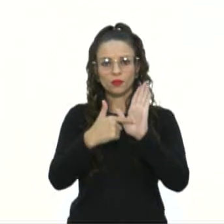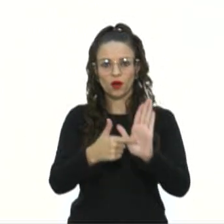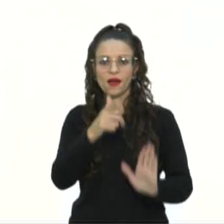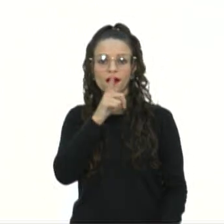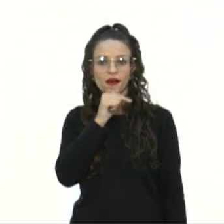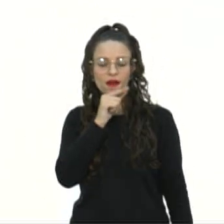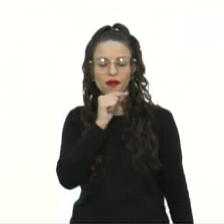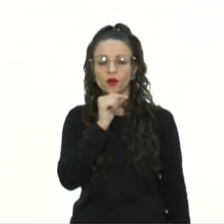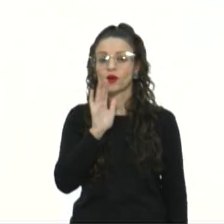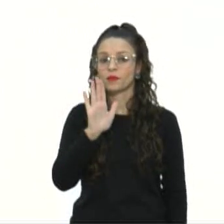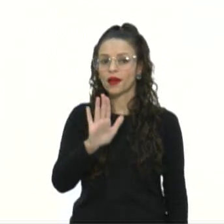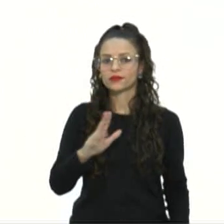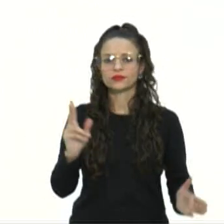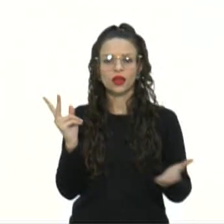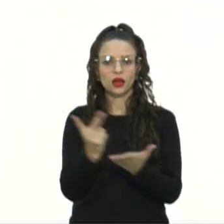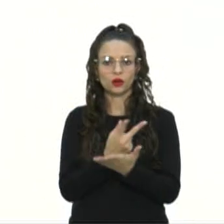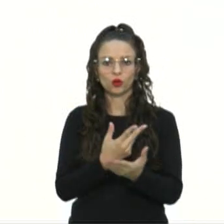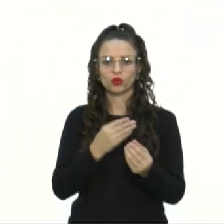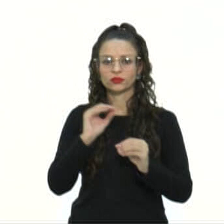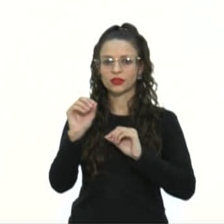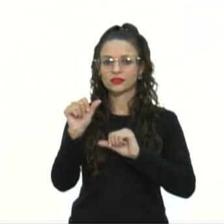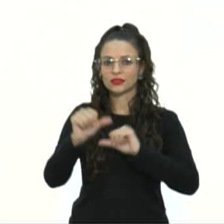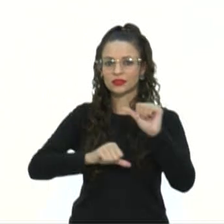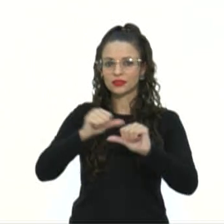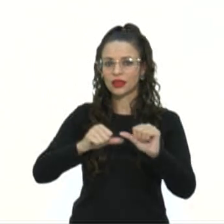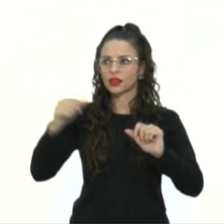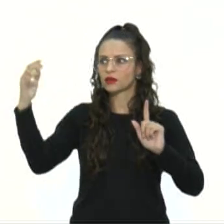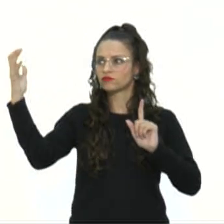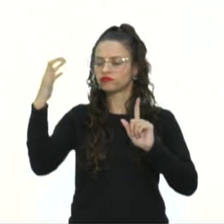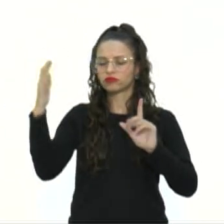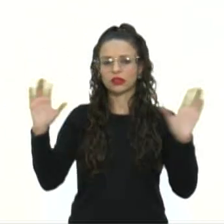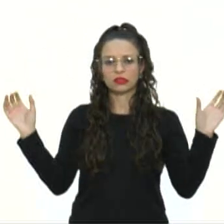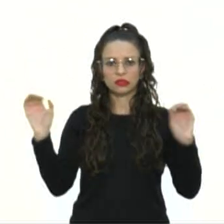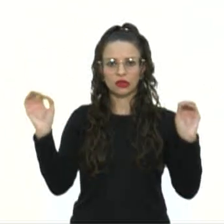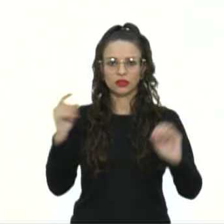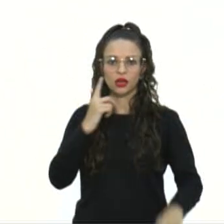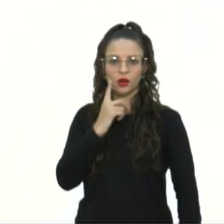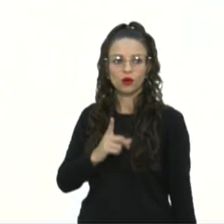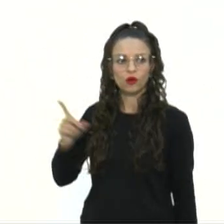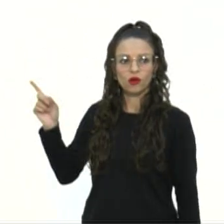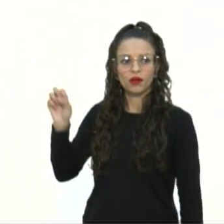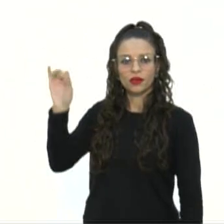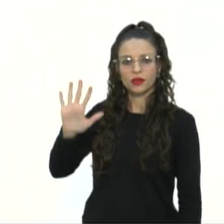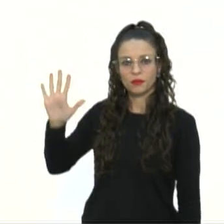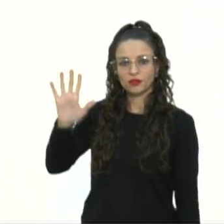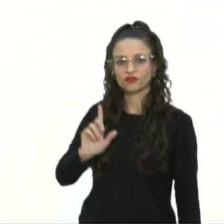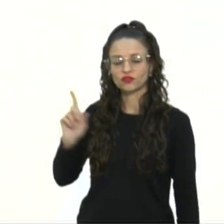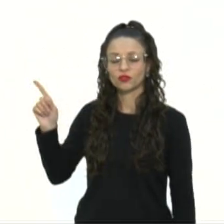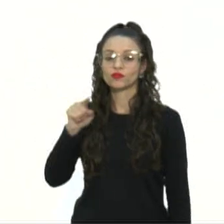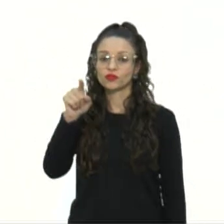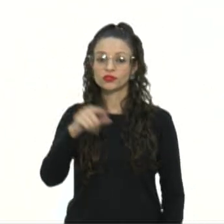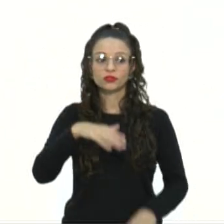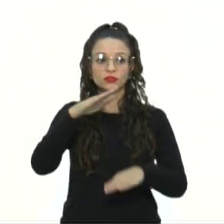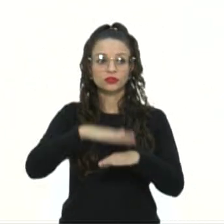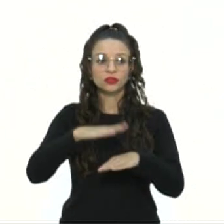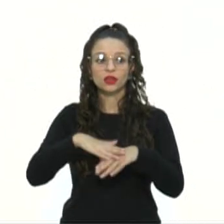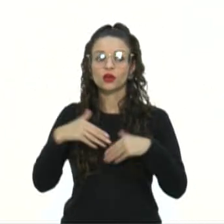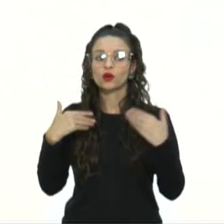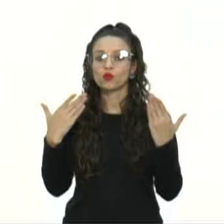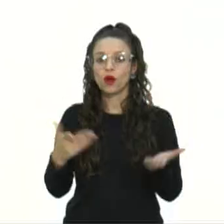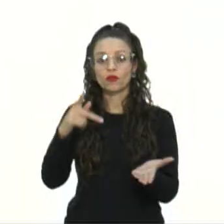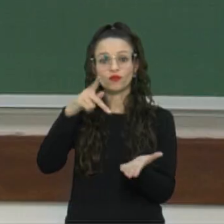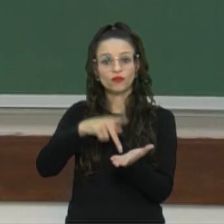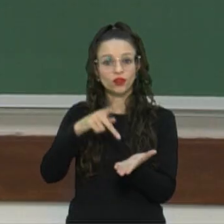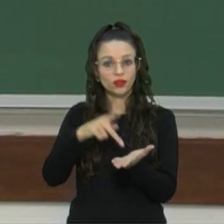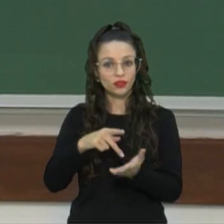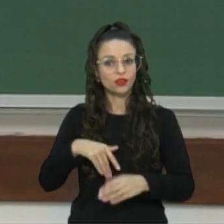água sem que ocorra variação de pressão externa. Temos a figurinha ali e ele pede para você dizer qual é a